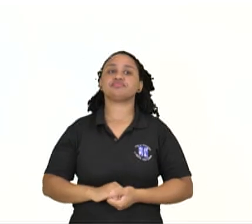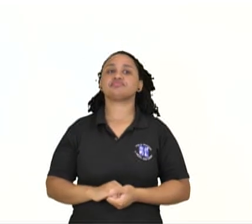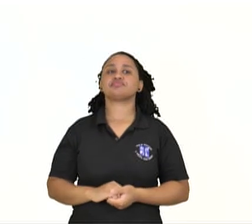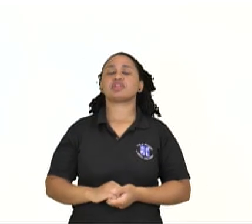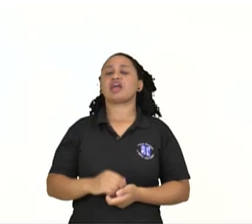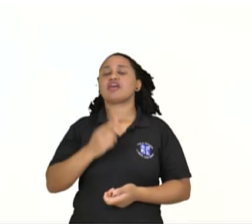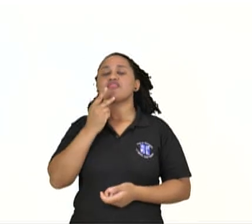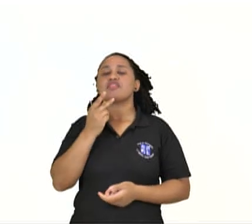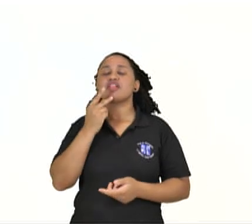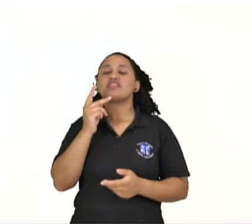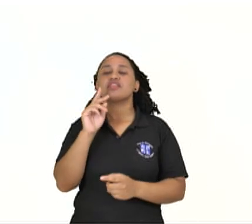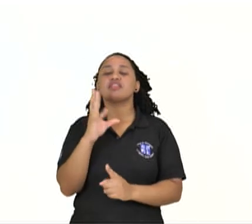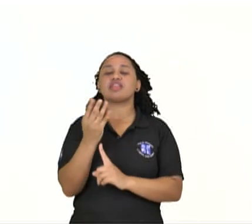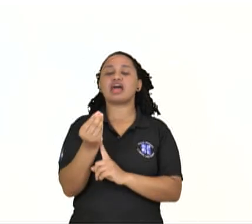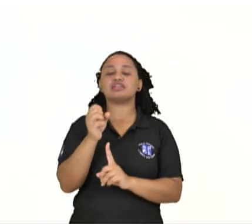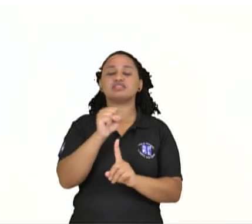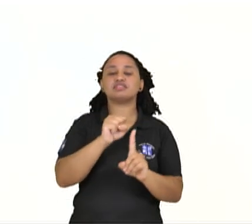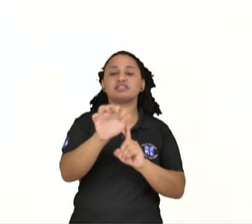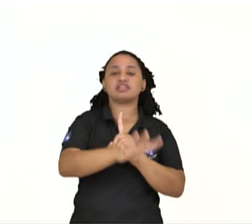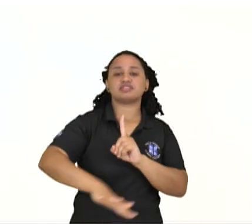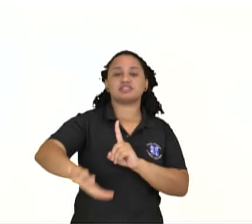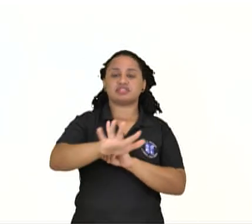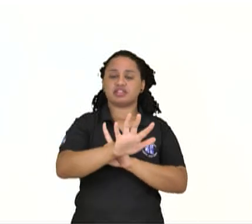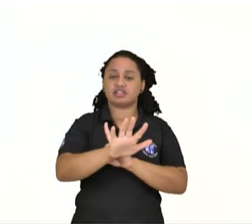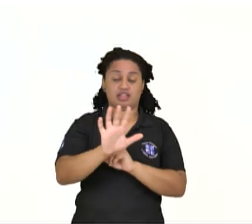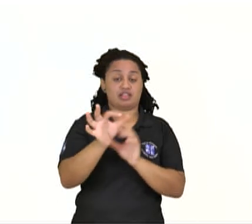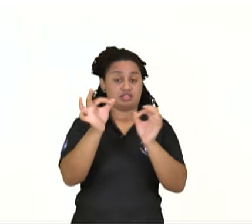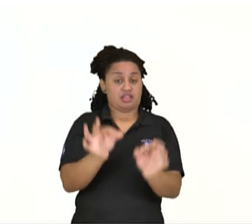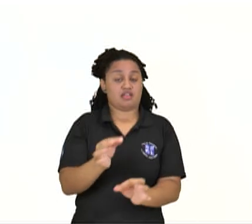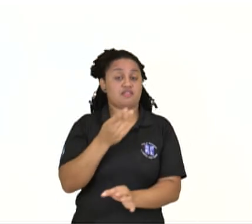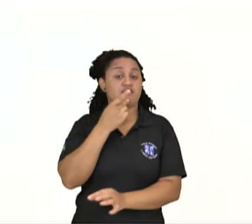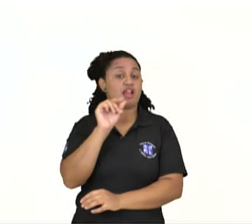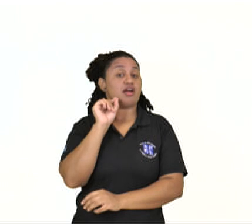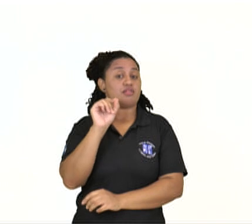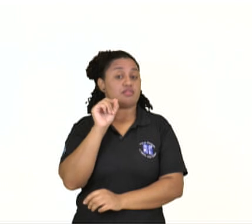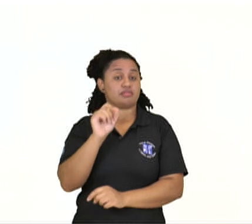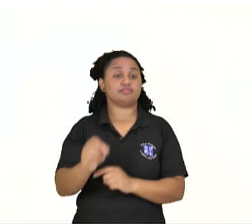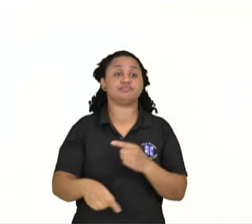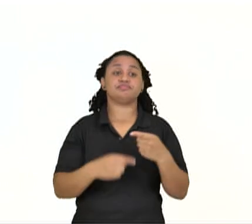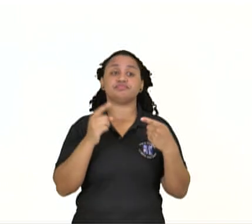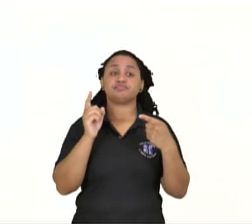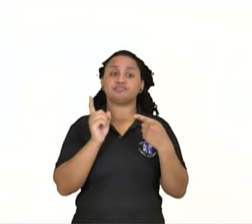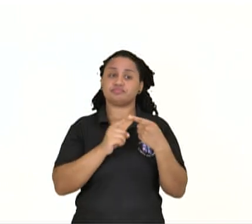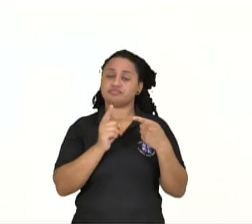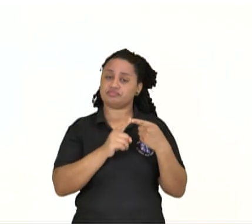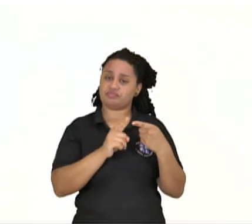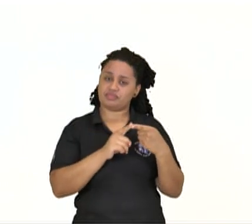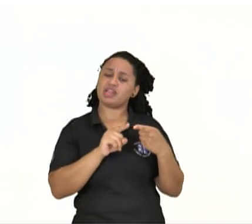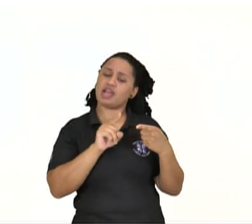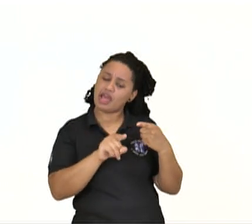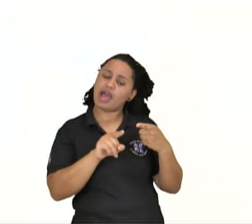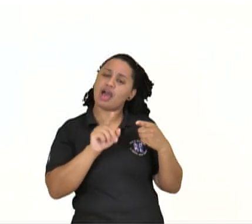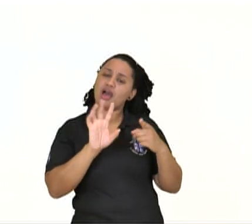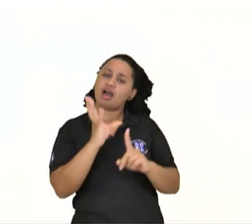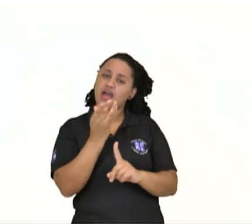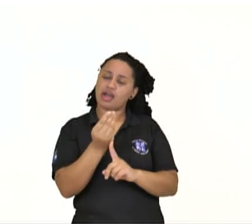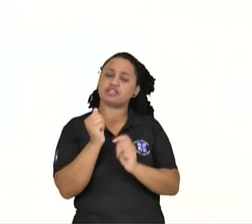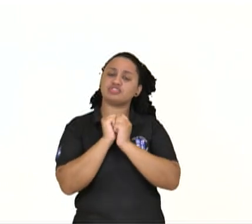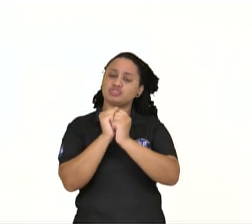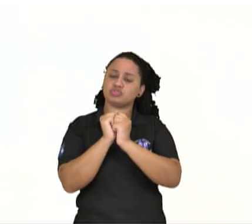da arte rupestre, desses seres humanos das cavernas. Então essa imagem aqui é